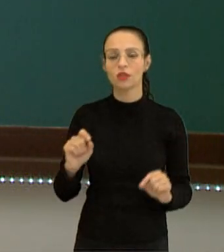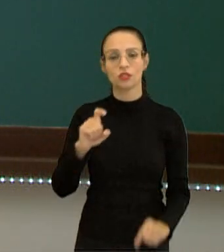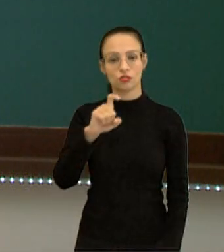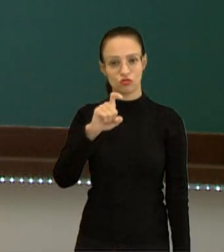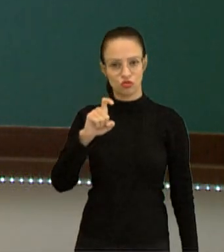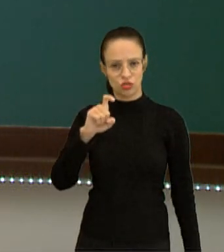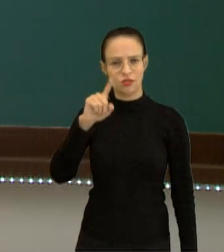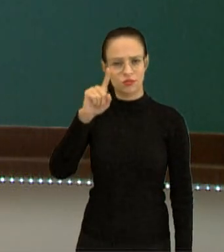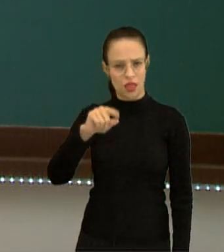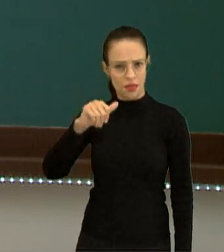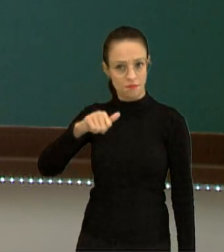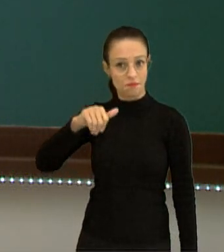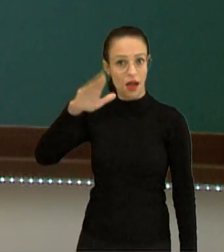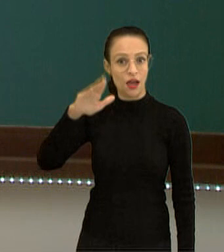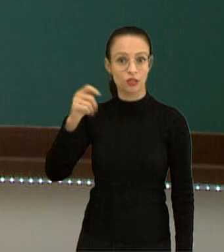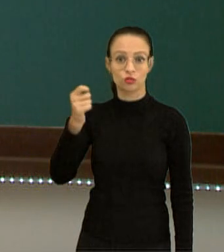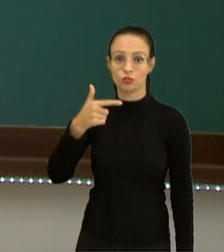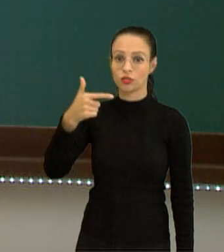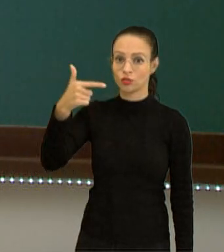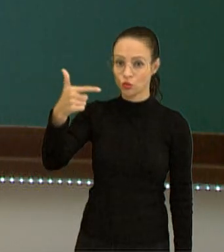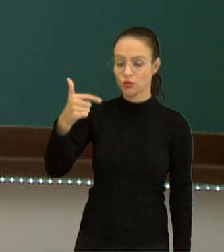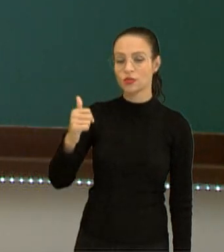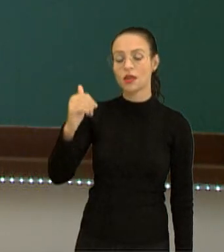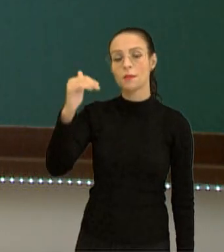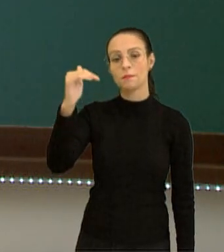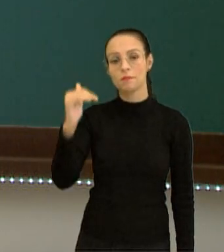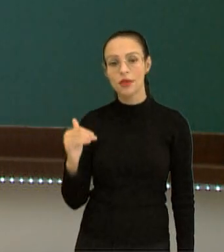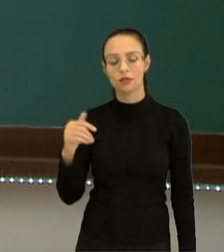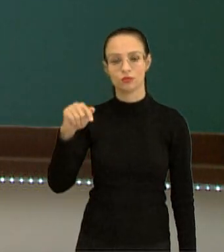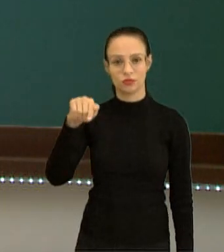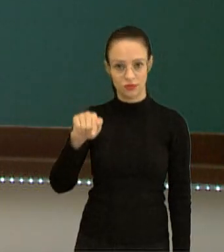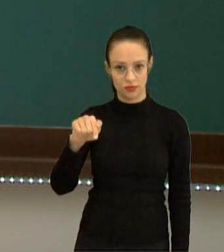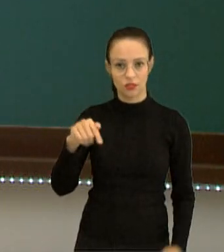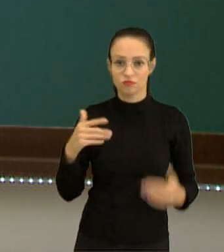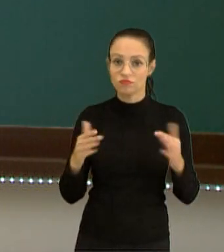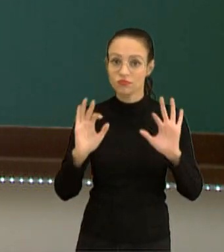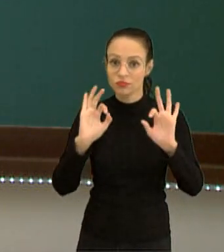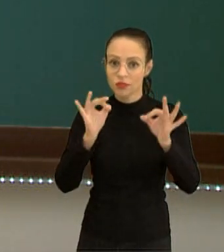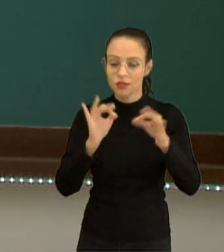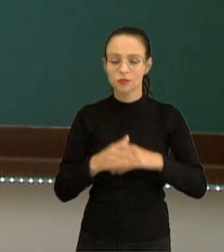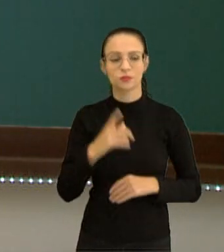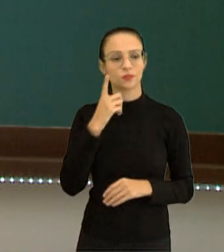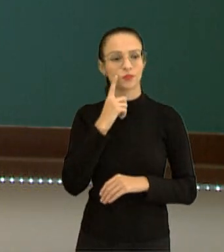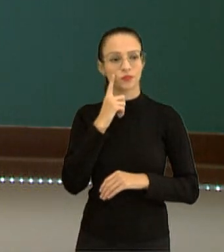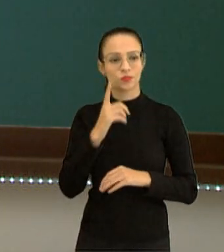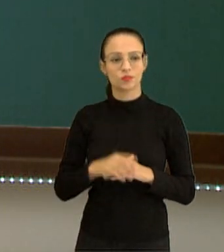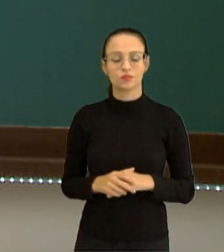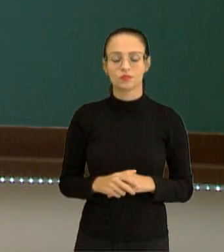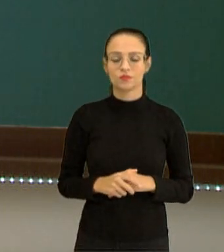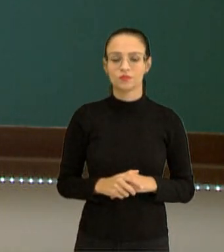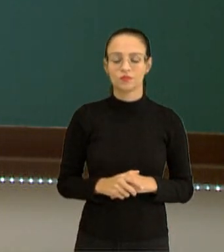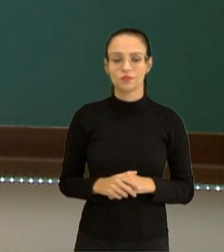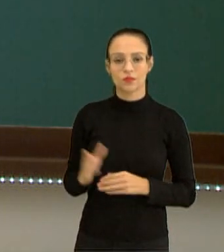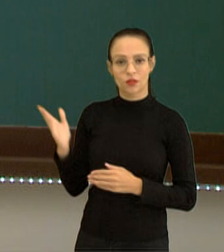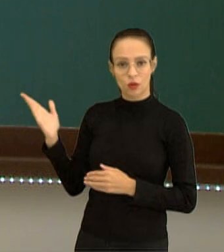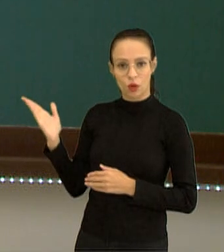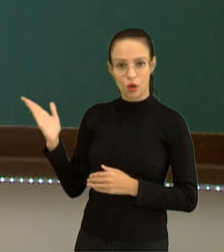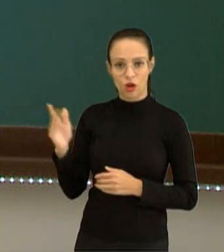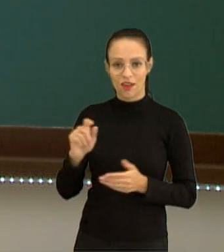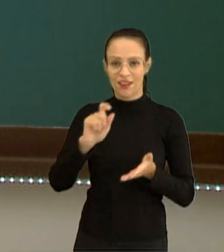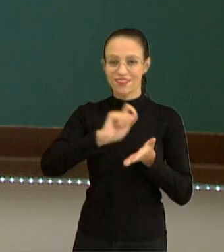é maior do que 2 e menor do que 7. Isso mesmo, gente, olha só. Então, eu escrevi isso em